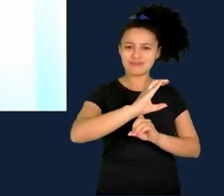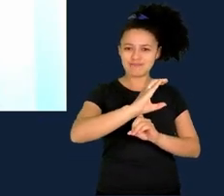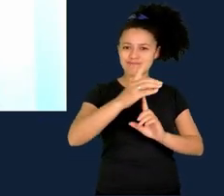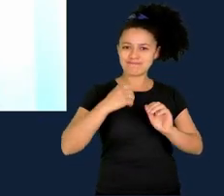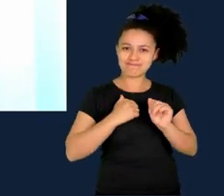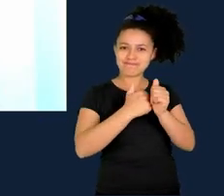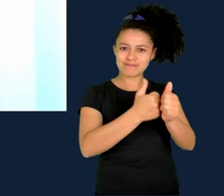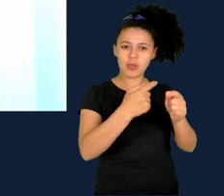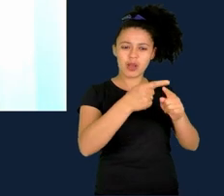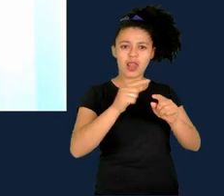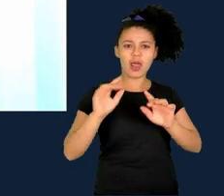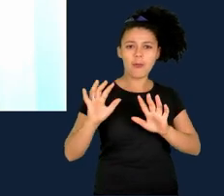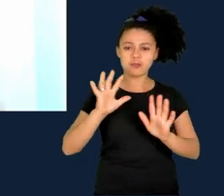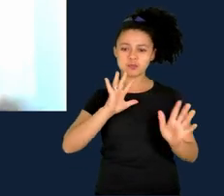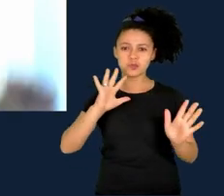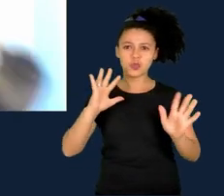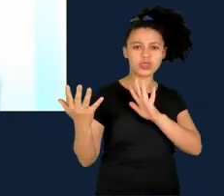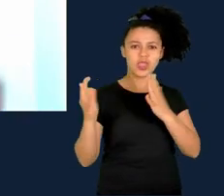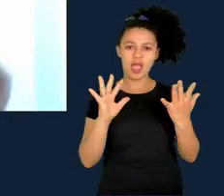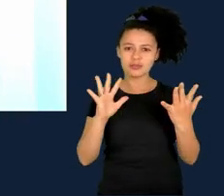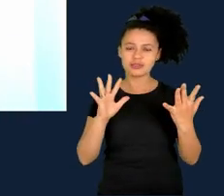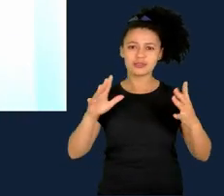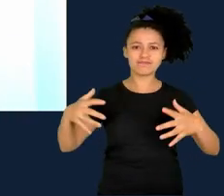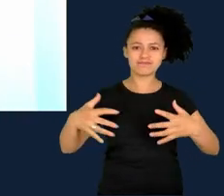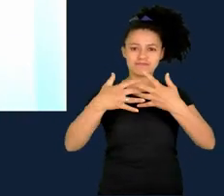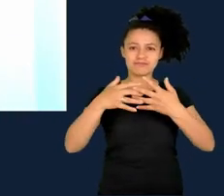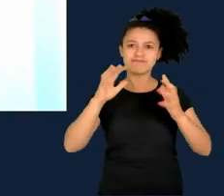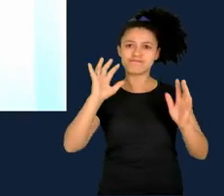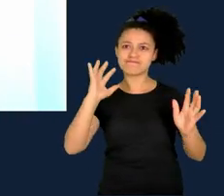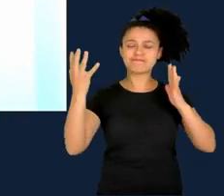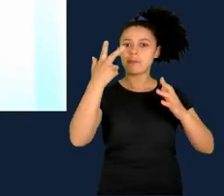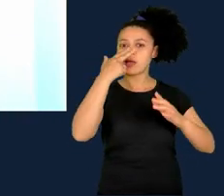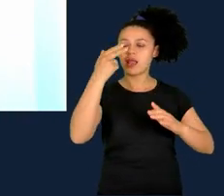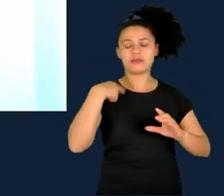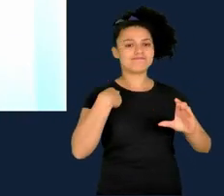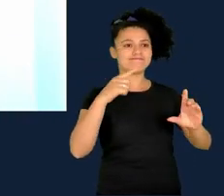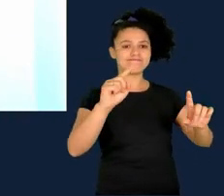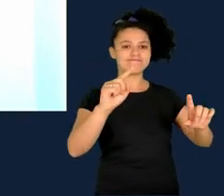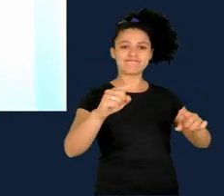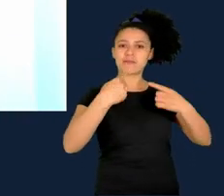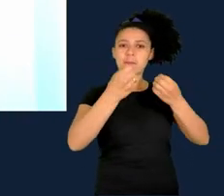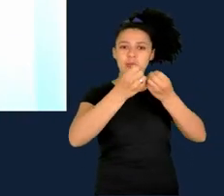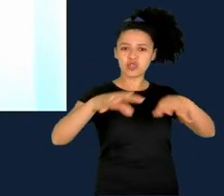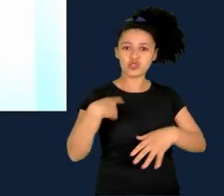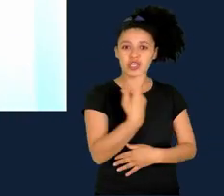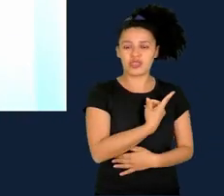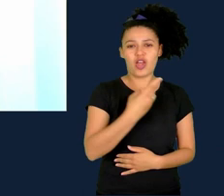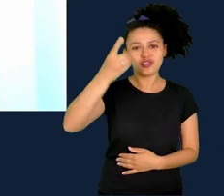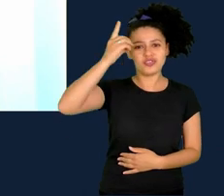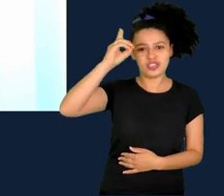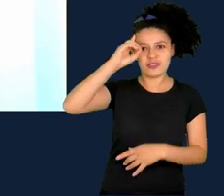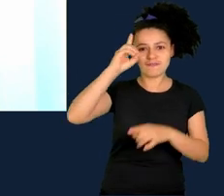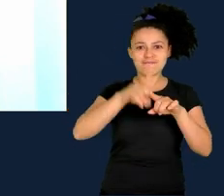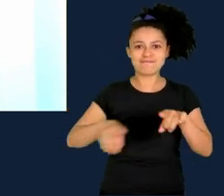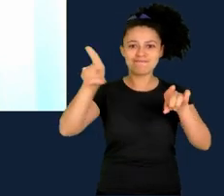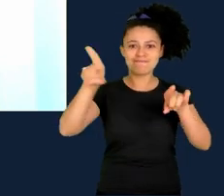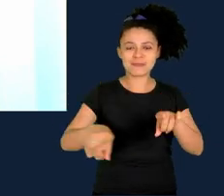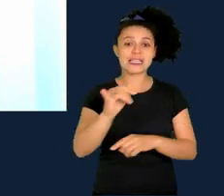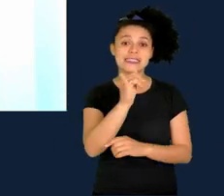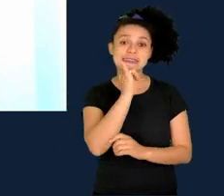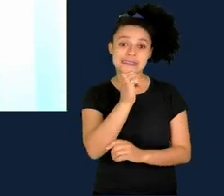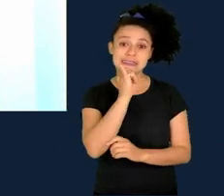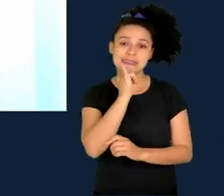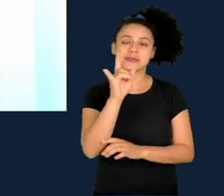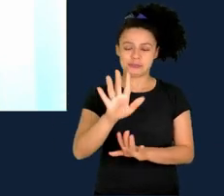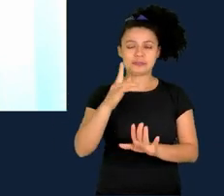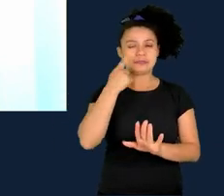essas mudanças climáticas, interfere diretamente no dia a dia das pessoas. Exemplo, claro,